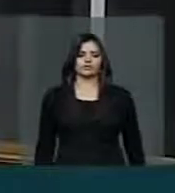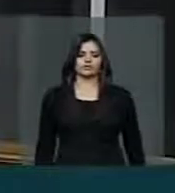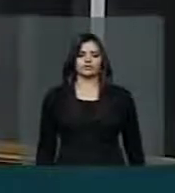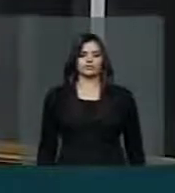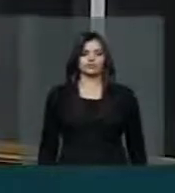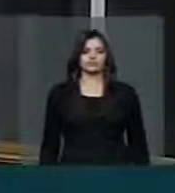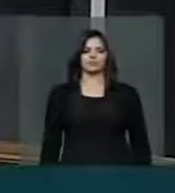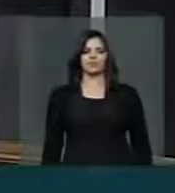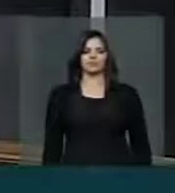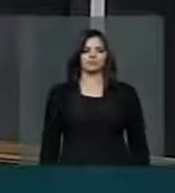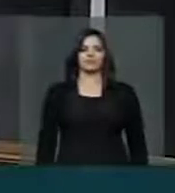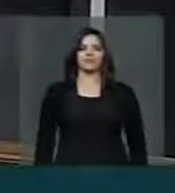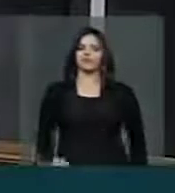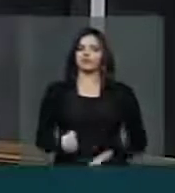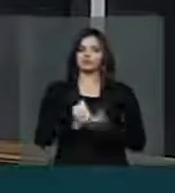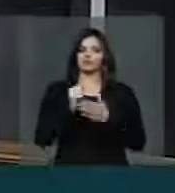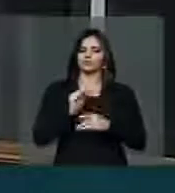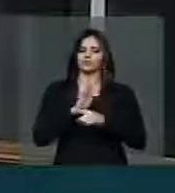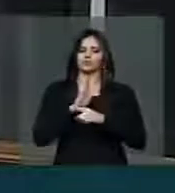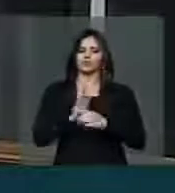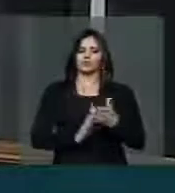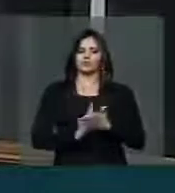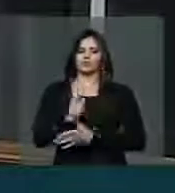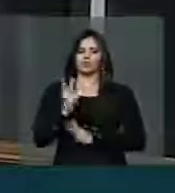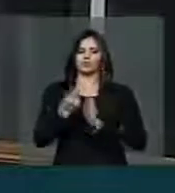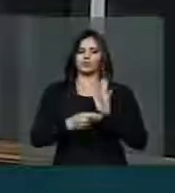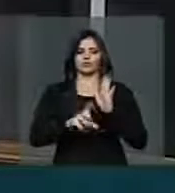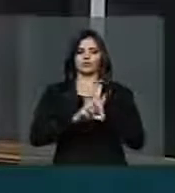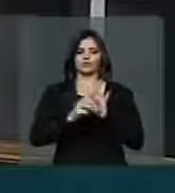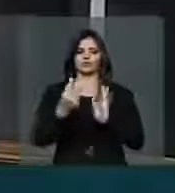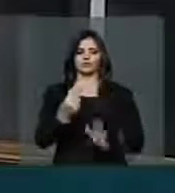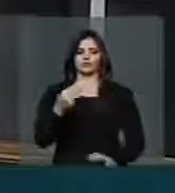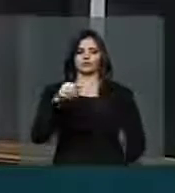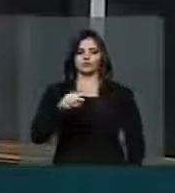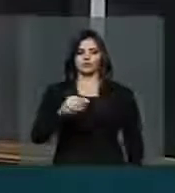Rousseff. Auxilie a aprovar o PL